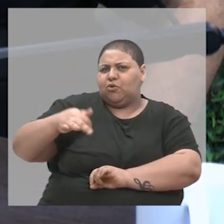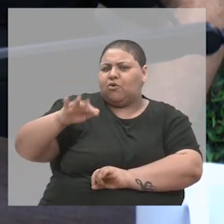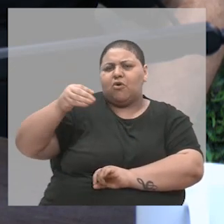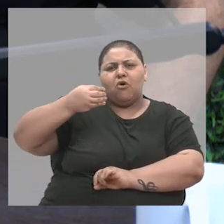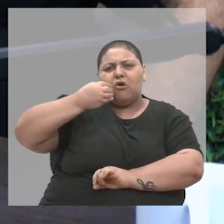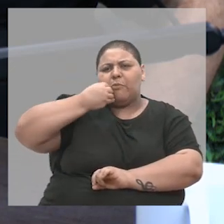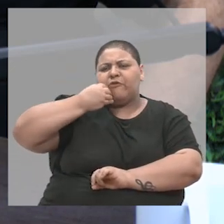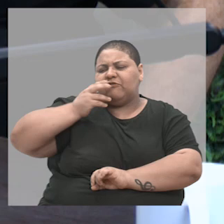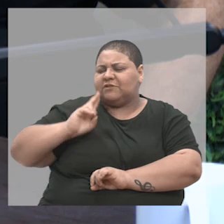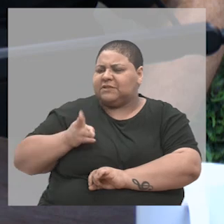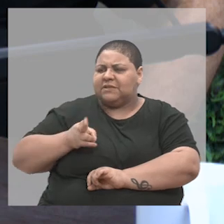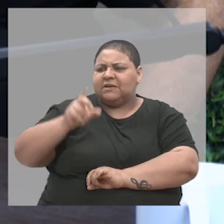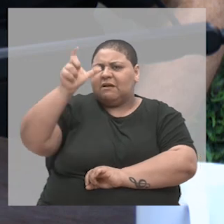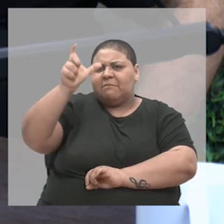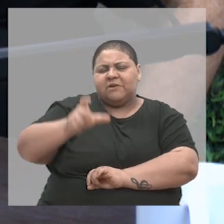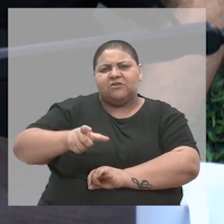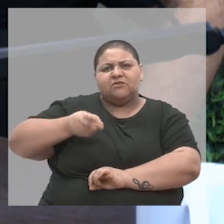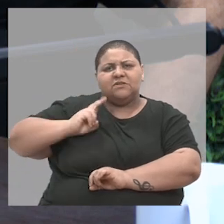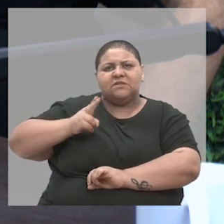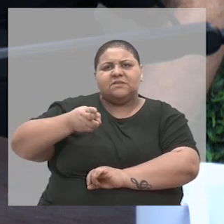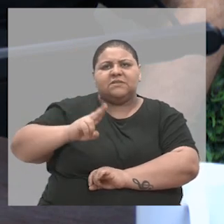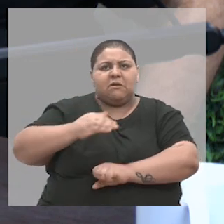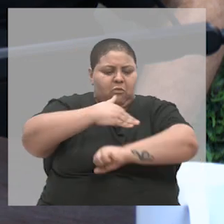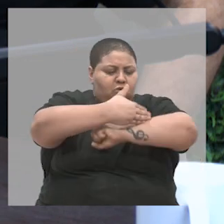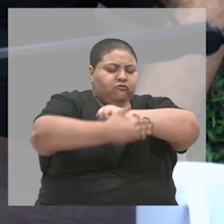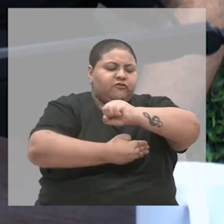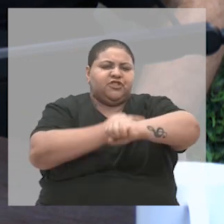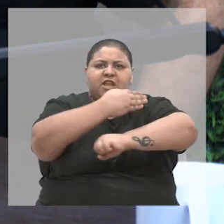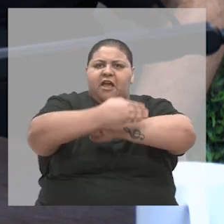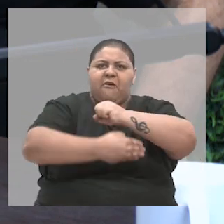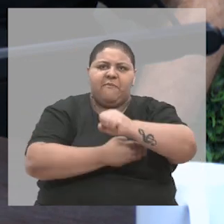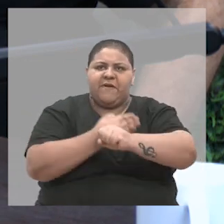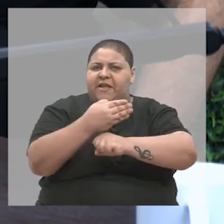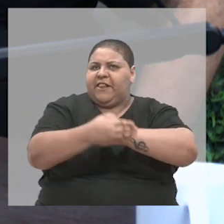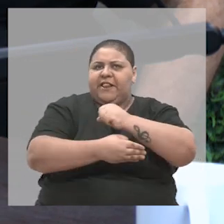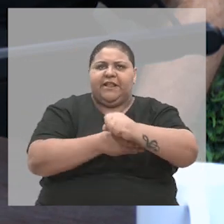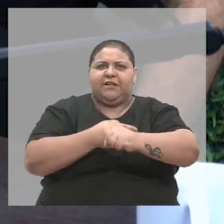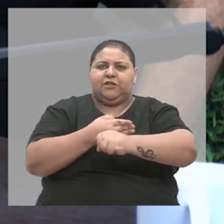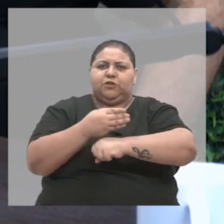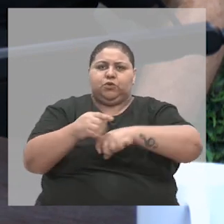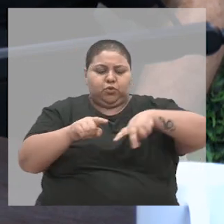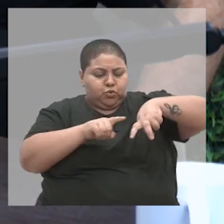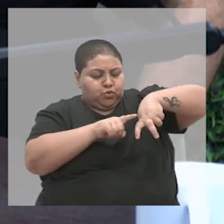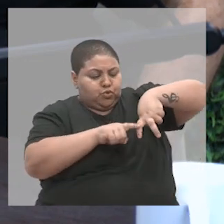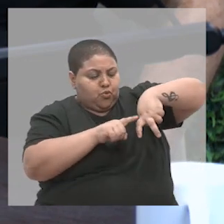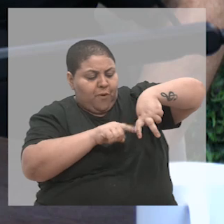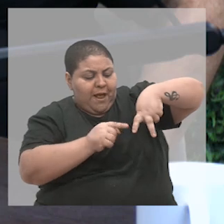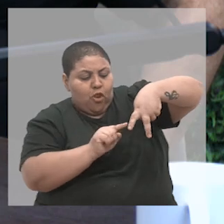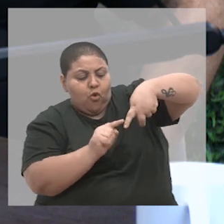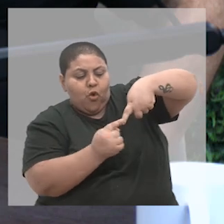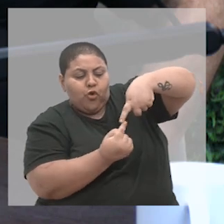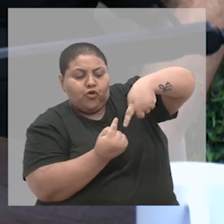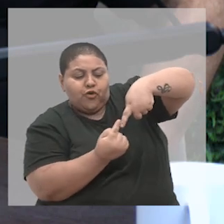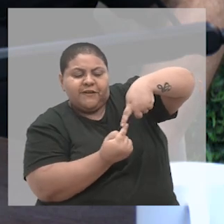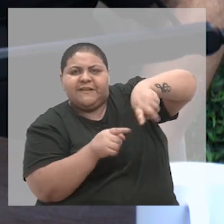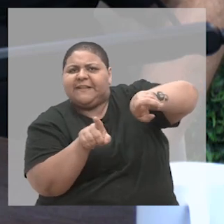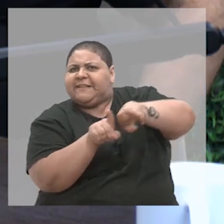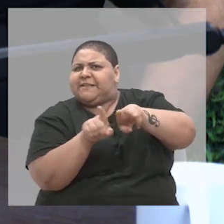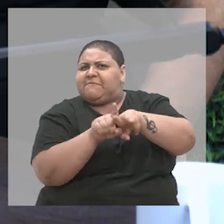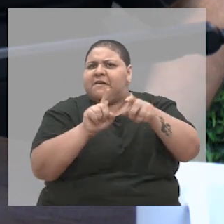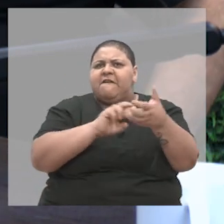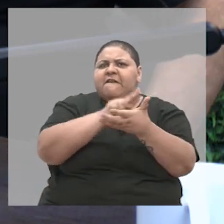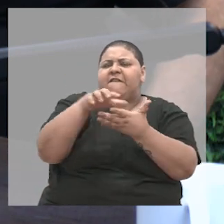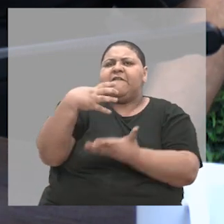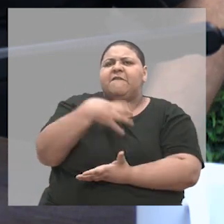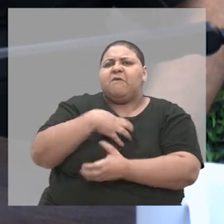cara sempre tá com enfaixamento, ou no tornozelo, joelho. Mas hoje em dia a gente tem várias formas de que tu